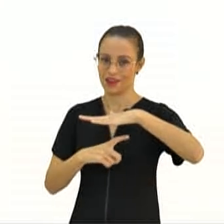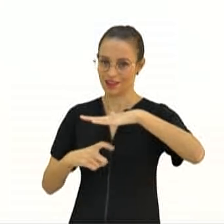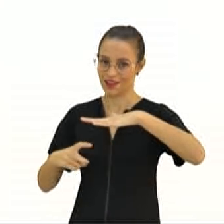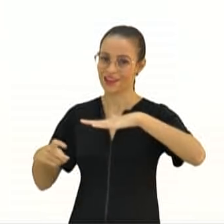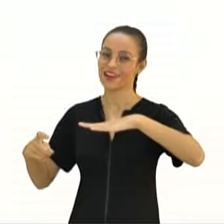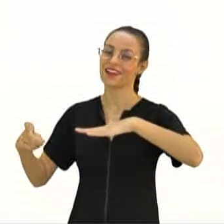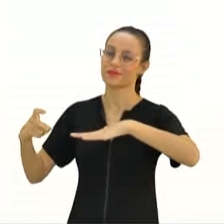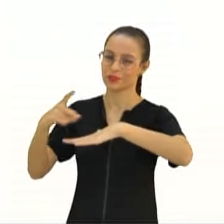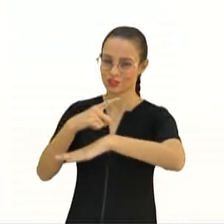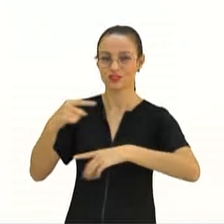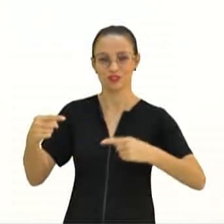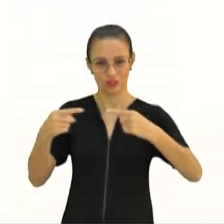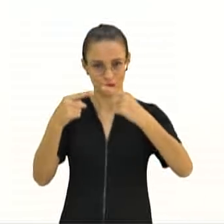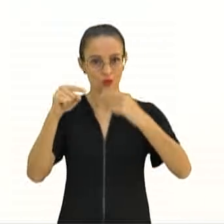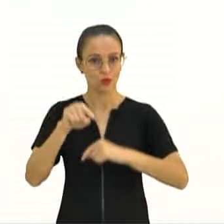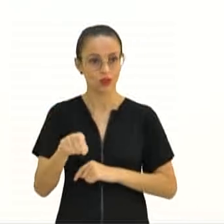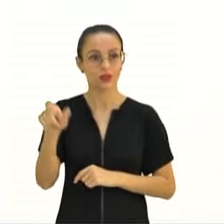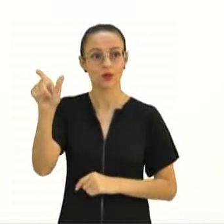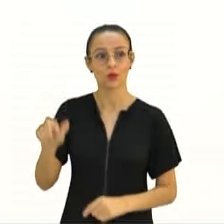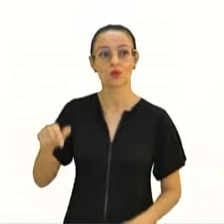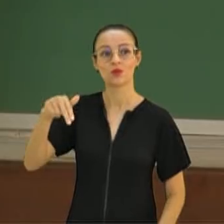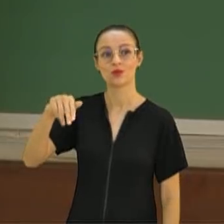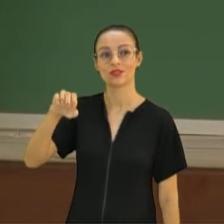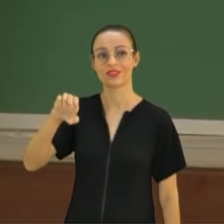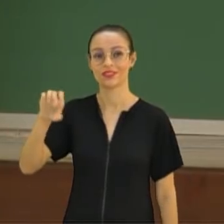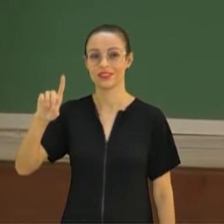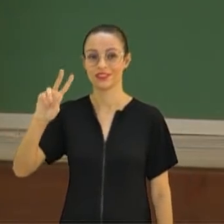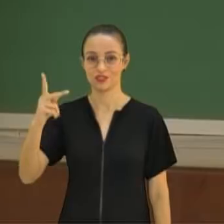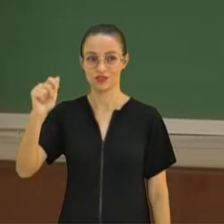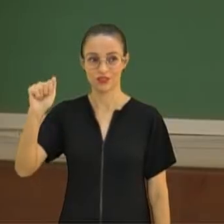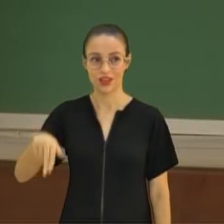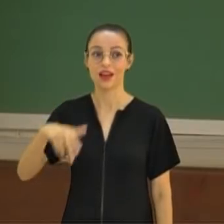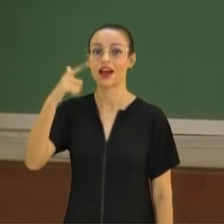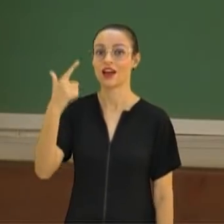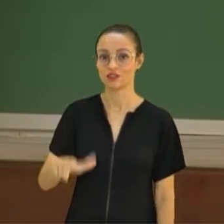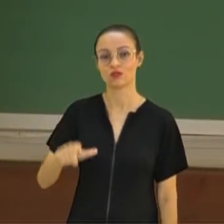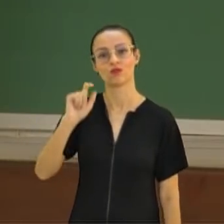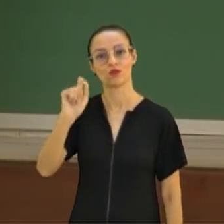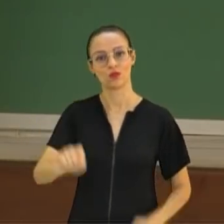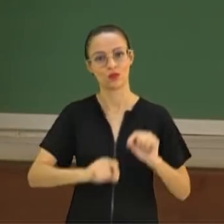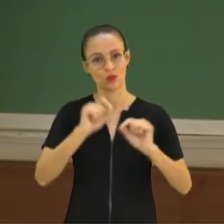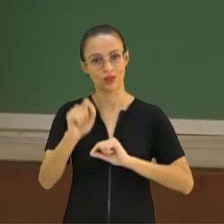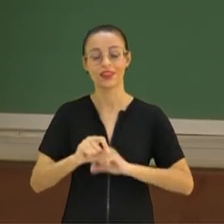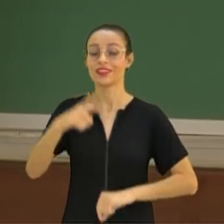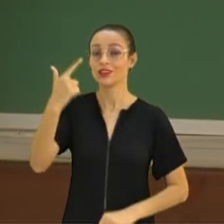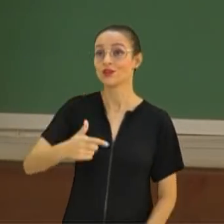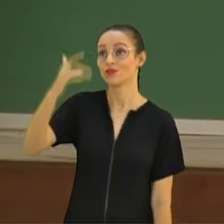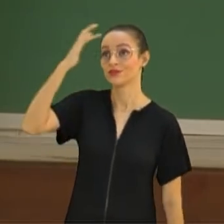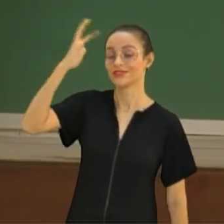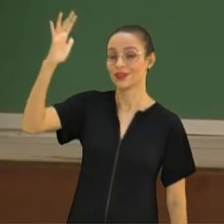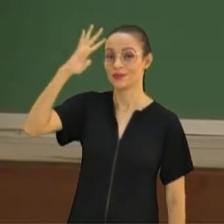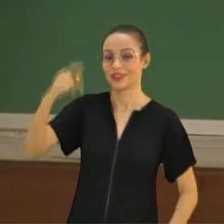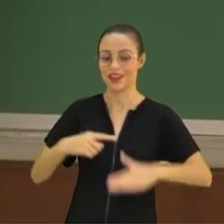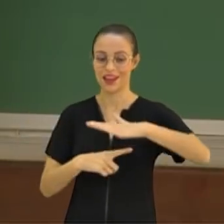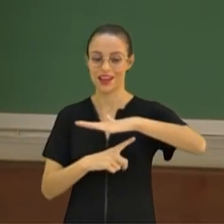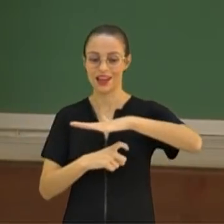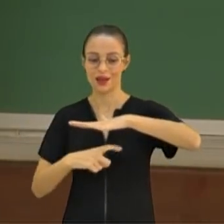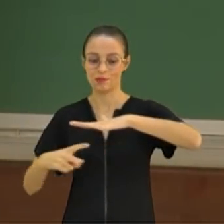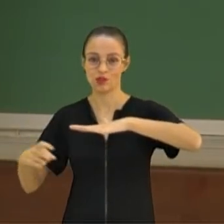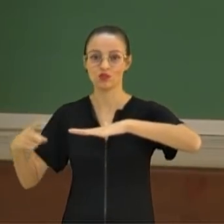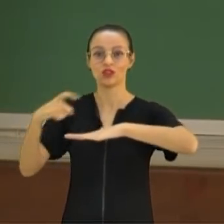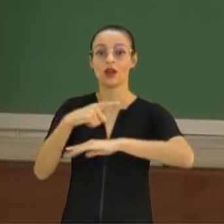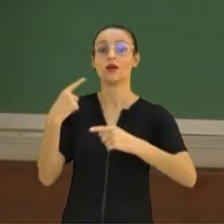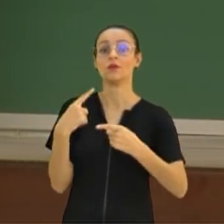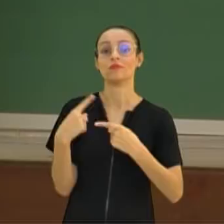abiogênese, de acordo com a interpretação de Needham. Então, isso aí acabou trazendo novamente a hipótese da abiogênese. Por quê? Porque